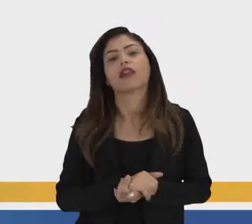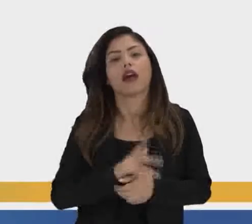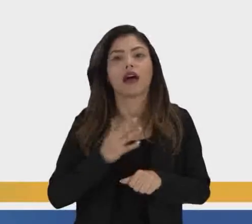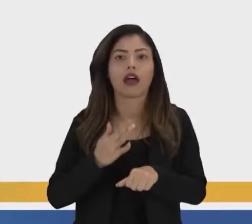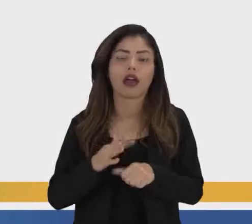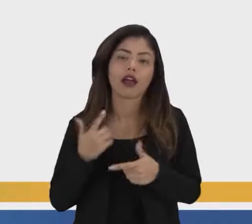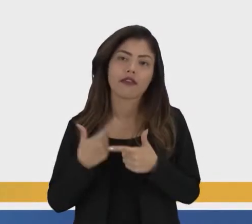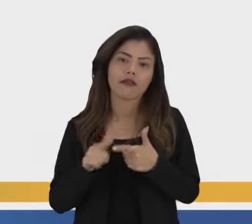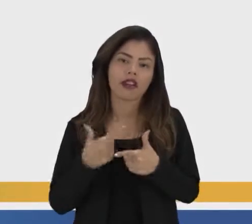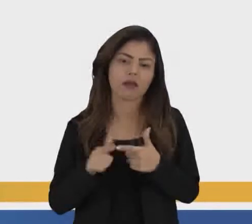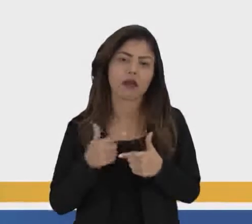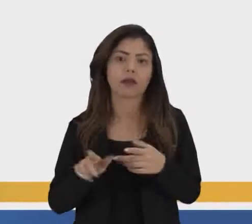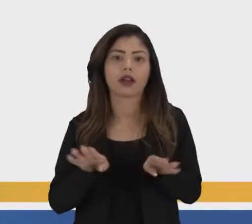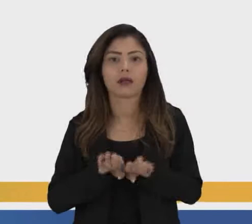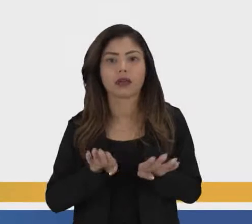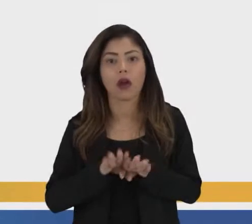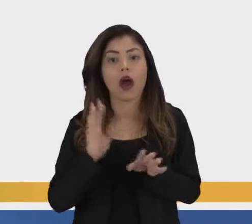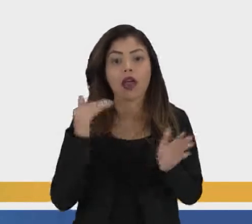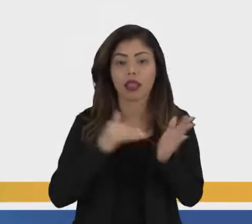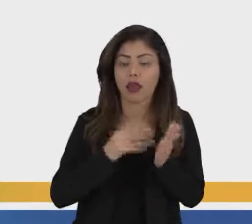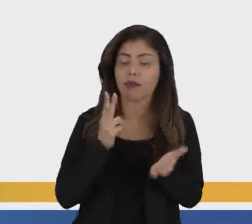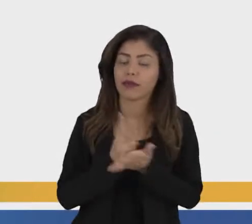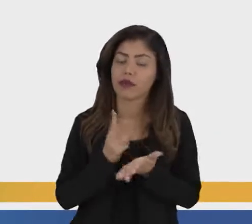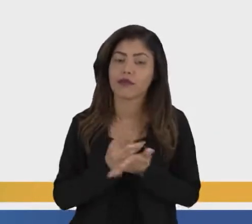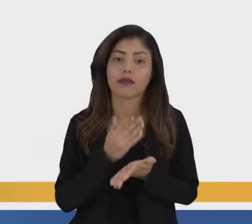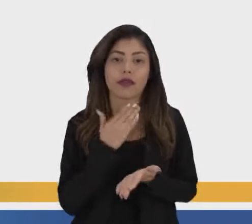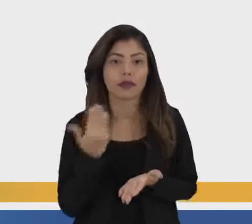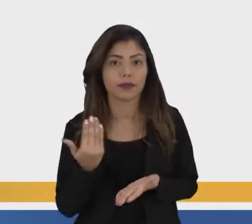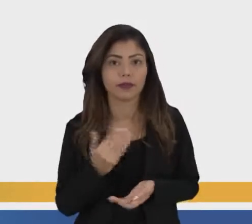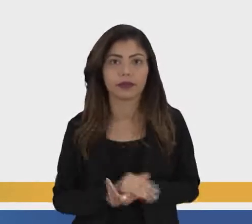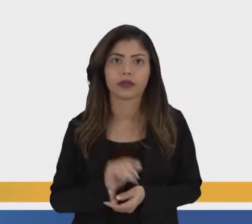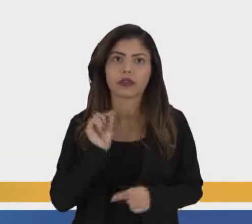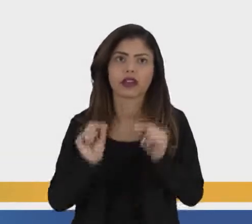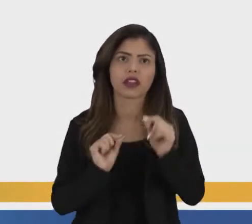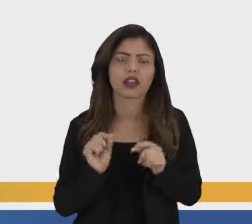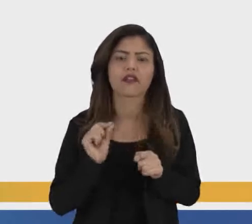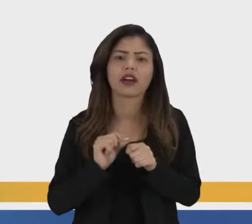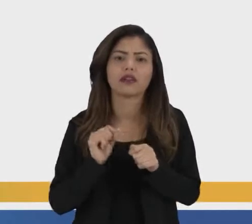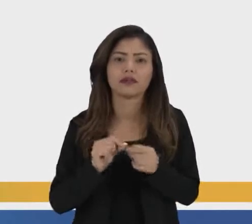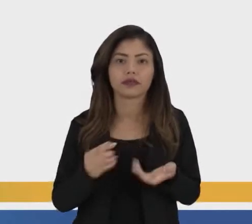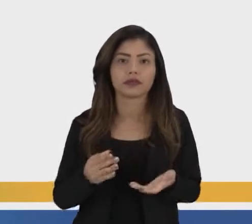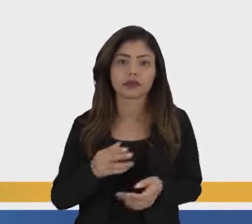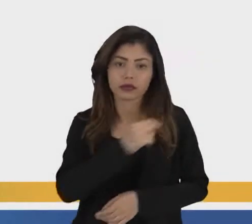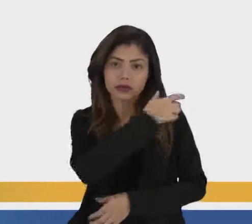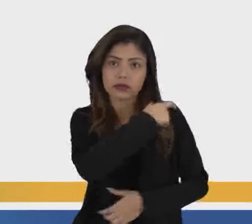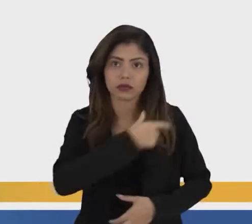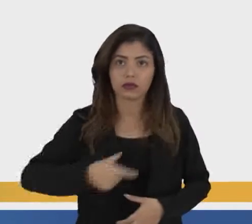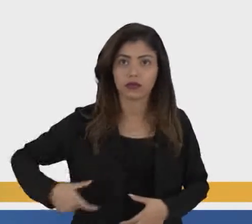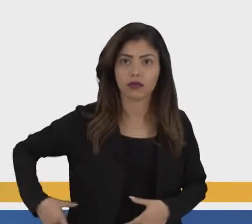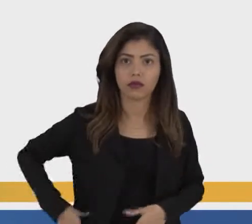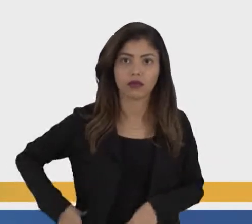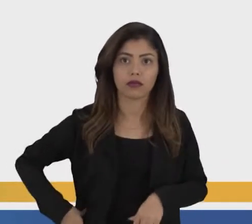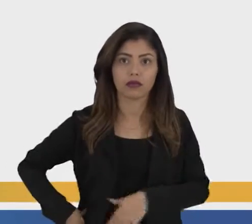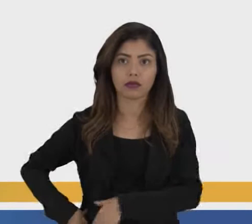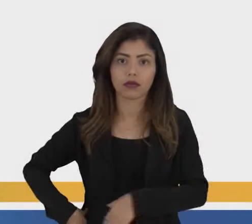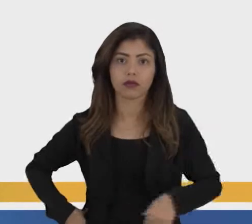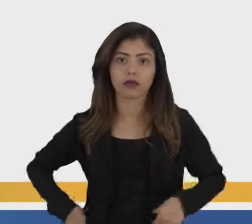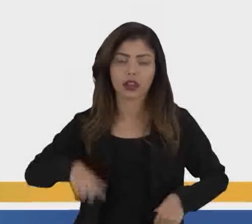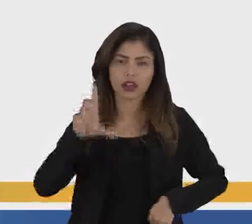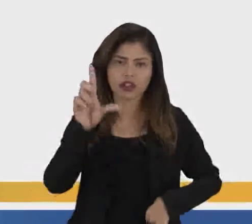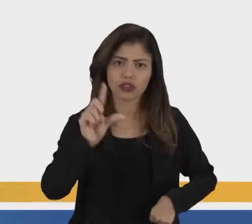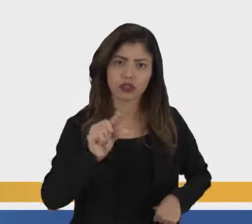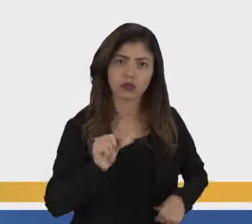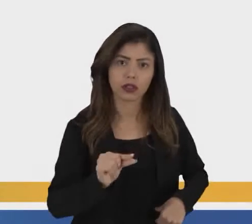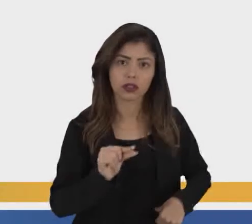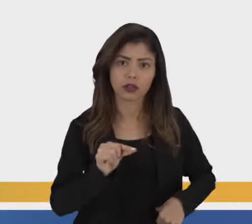sofrer lesões graves ou até morrer nesse caso. O que faz o cinto? O cinto,